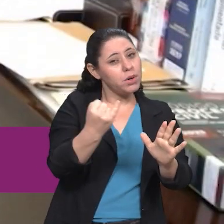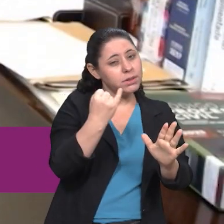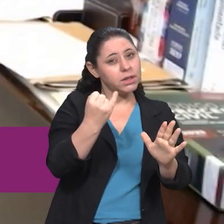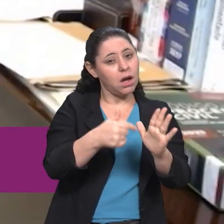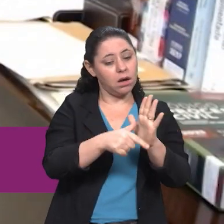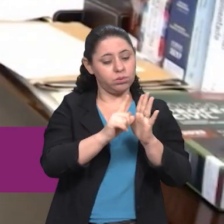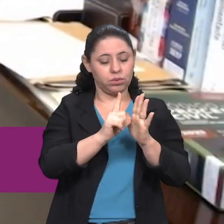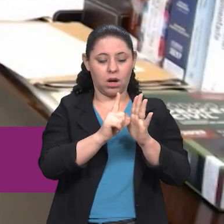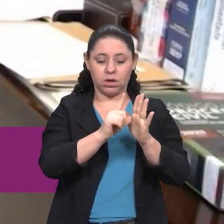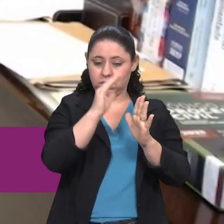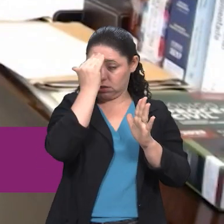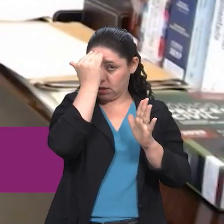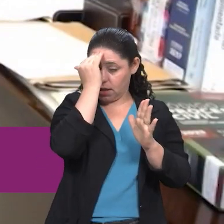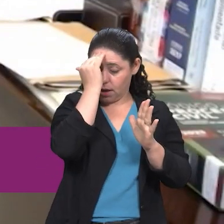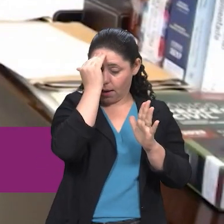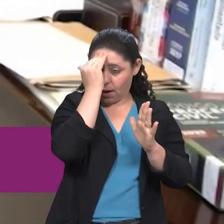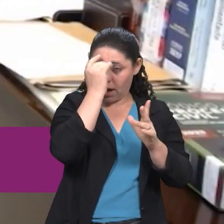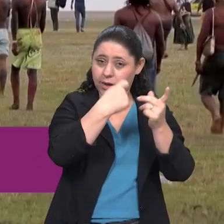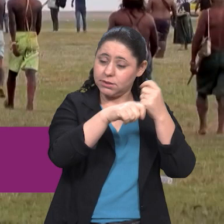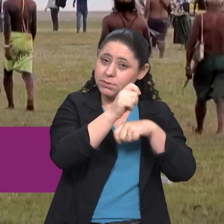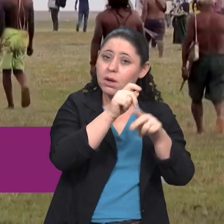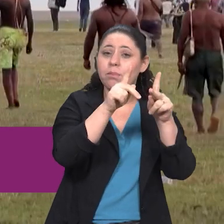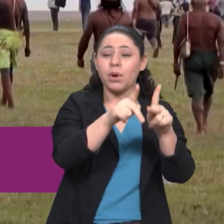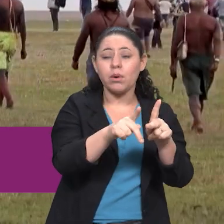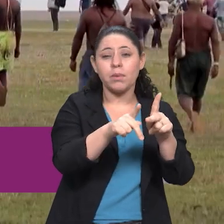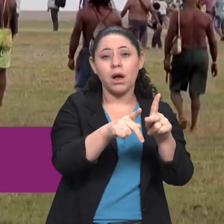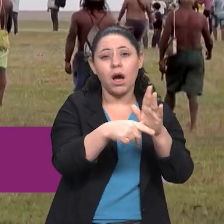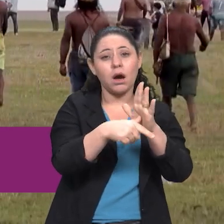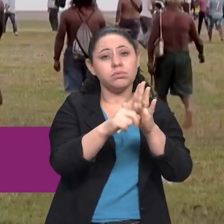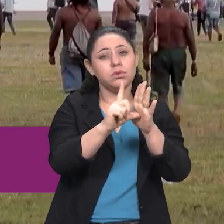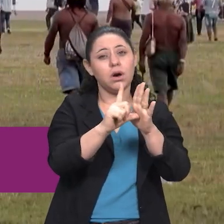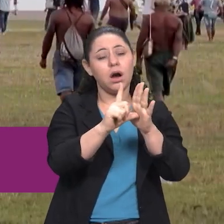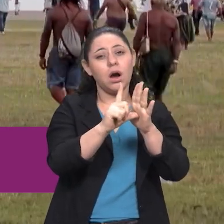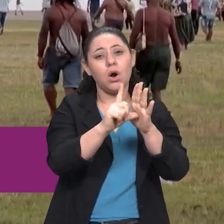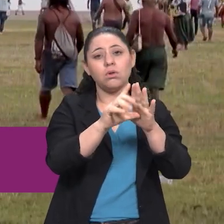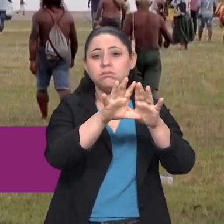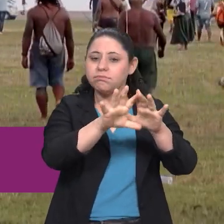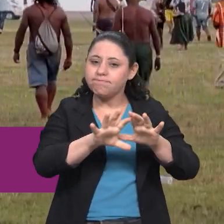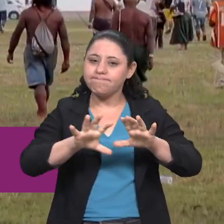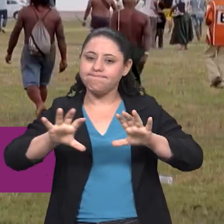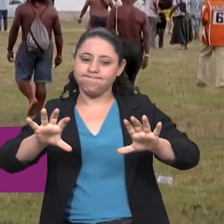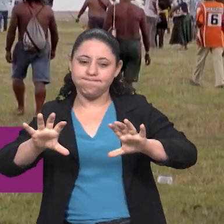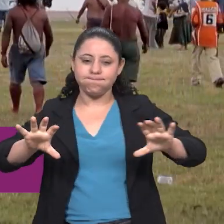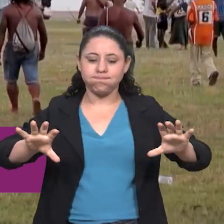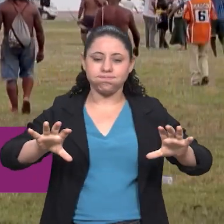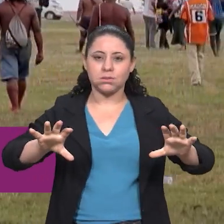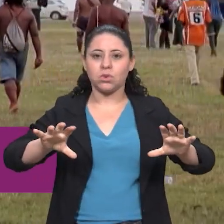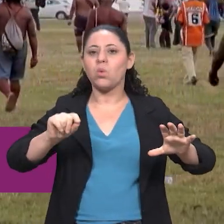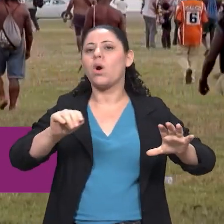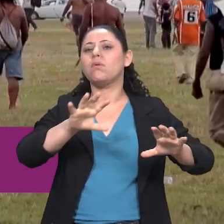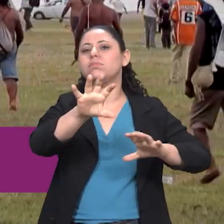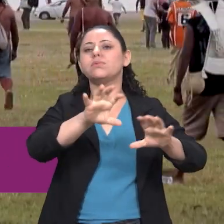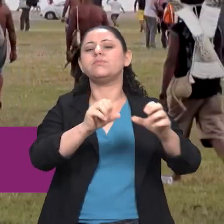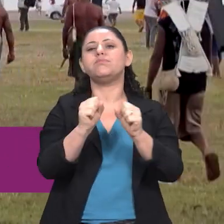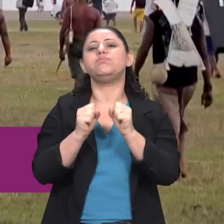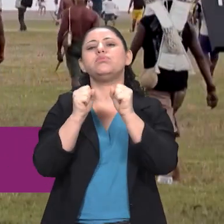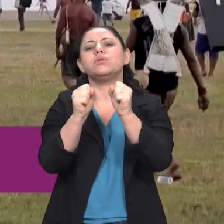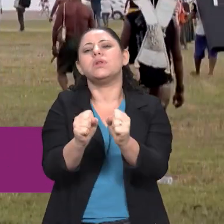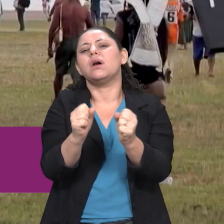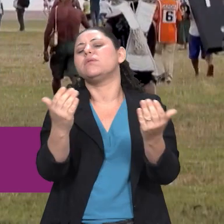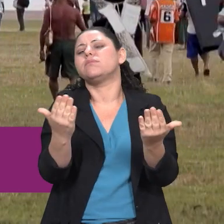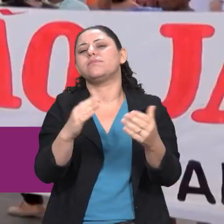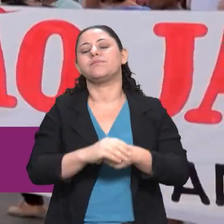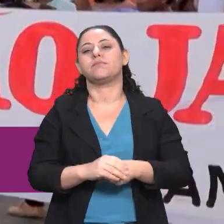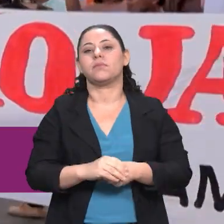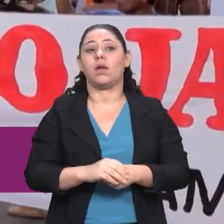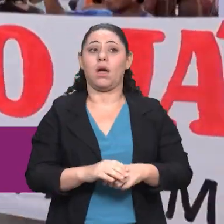entender que existe um princípio de suma importância, que é o princípio da separação dos poderes. O que que significa dizer esse princípio?